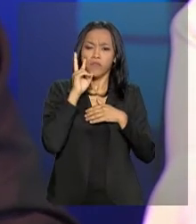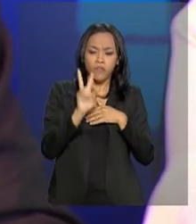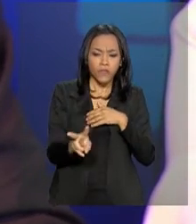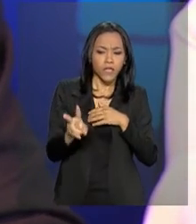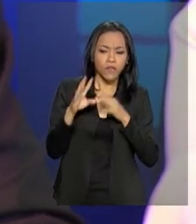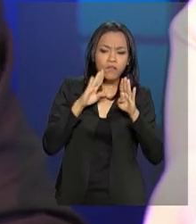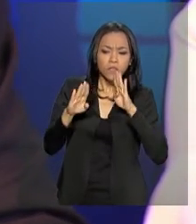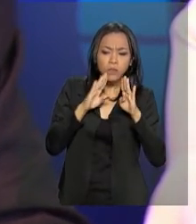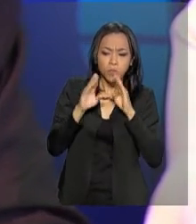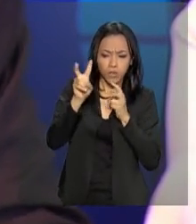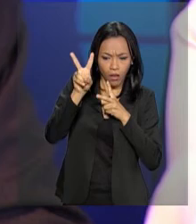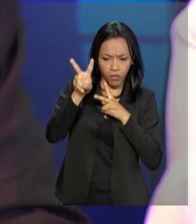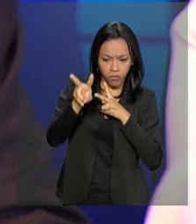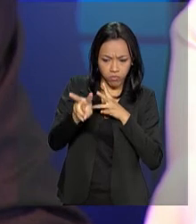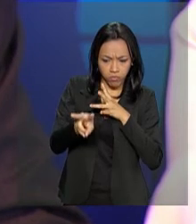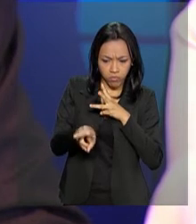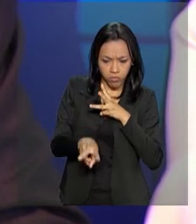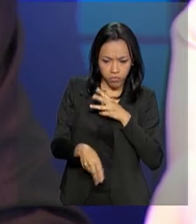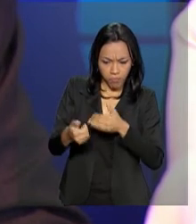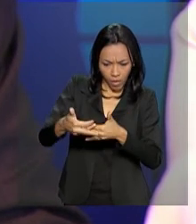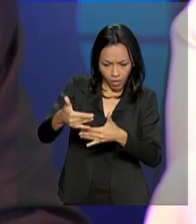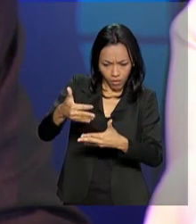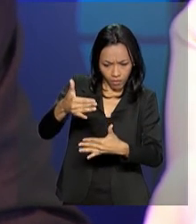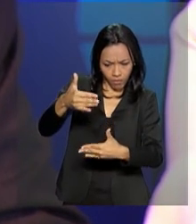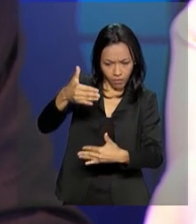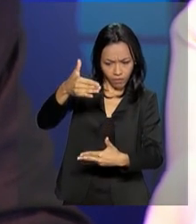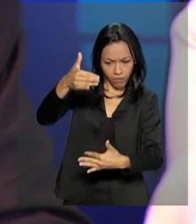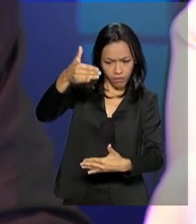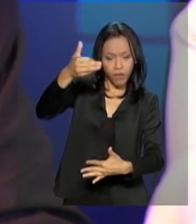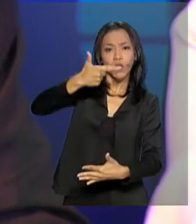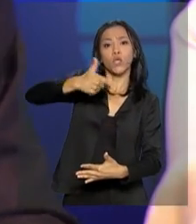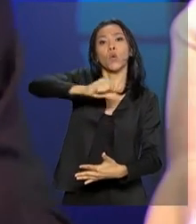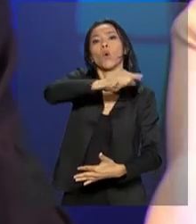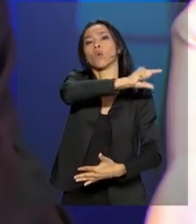sociais até as ações pontuais necessárias.